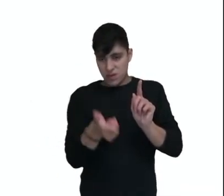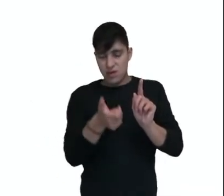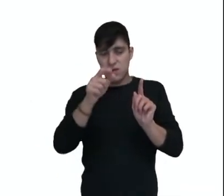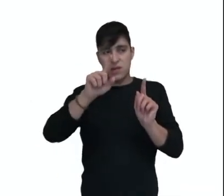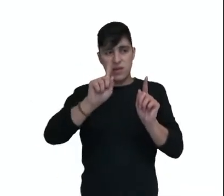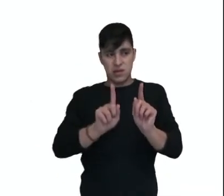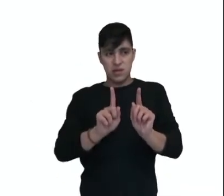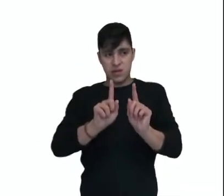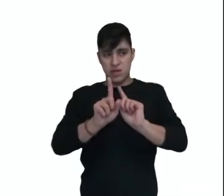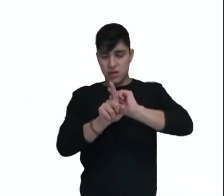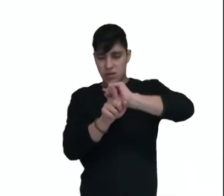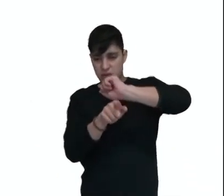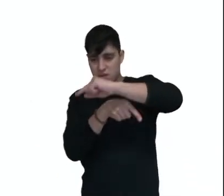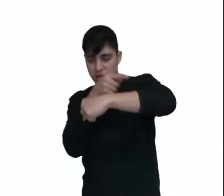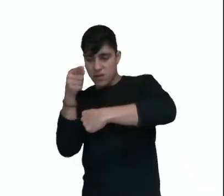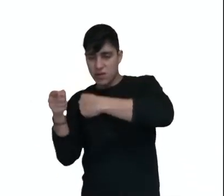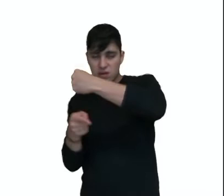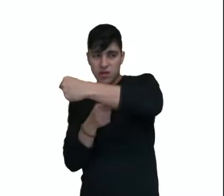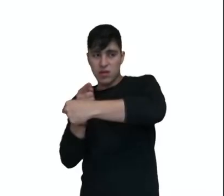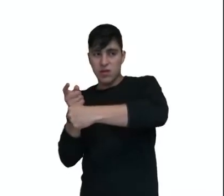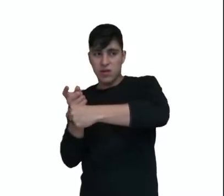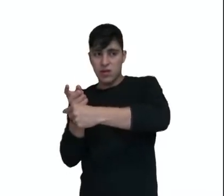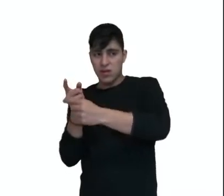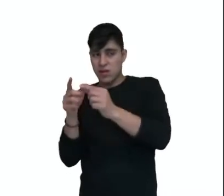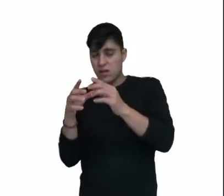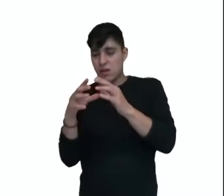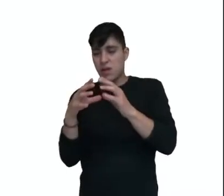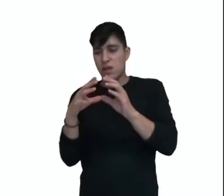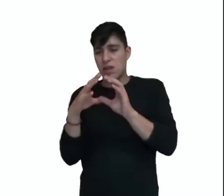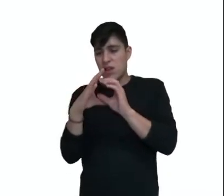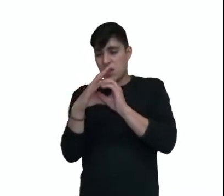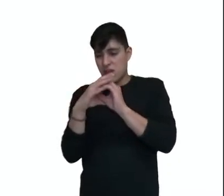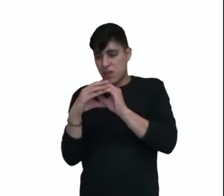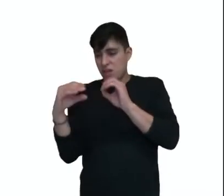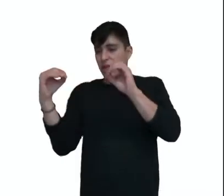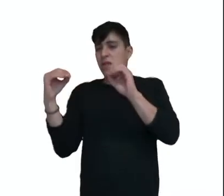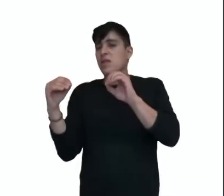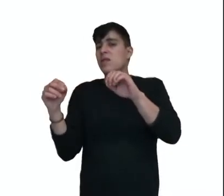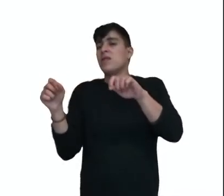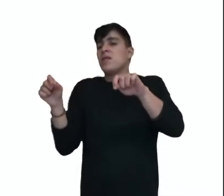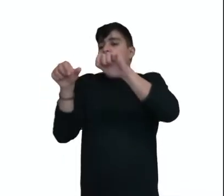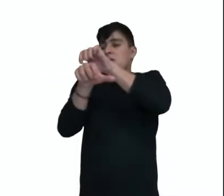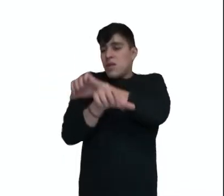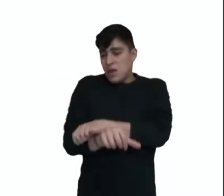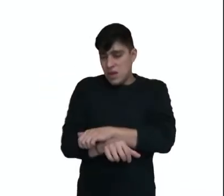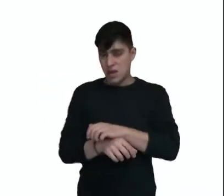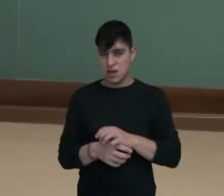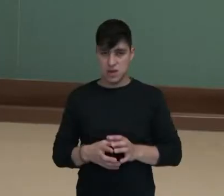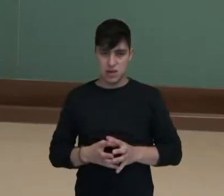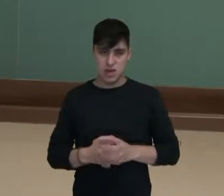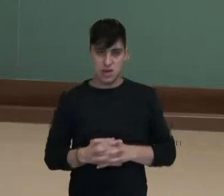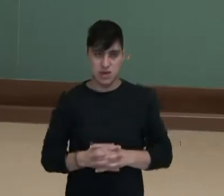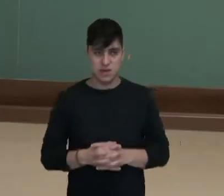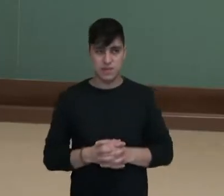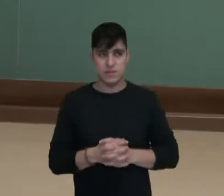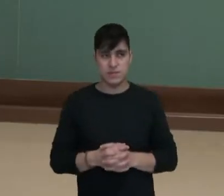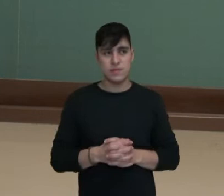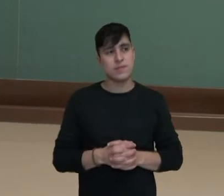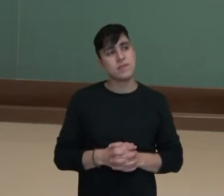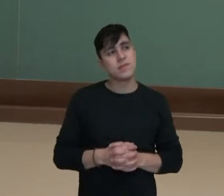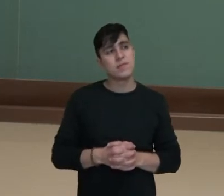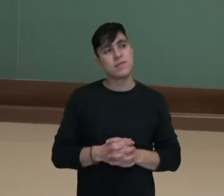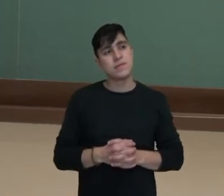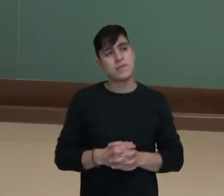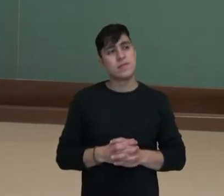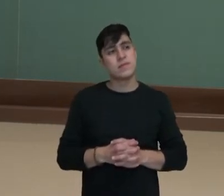vai descondensar, na hora da divisão celular ele pode gerar cromossomos, né, invertidos.